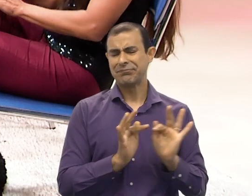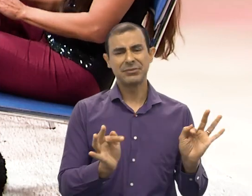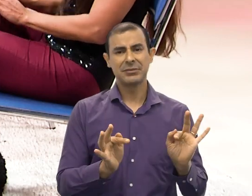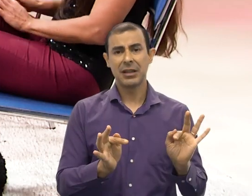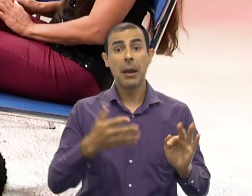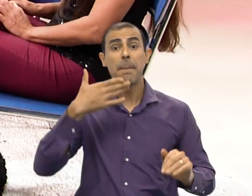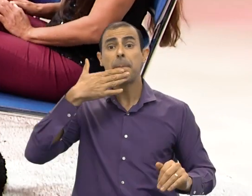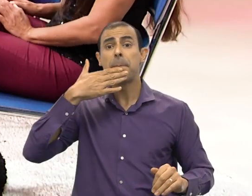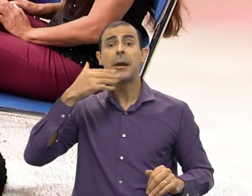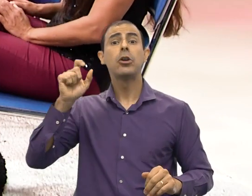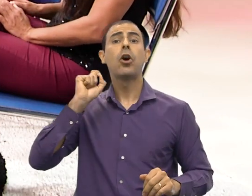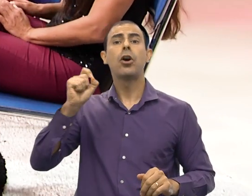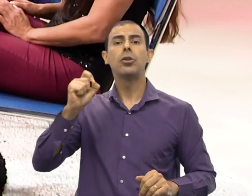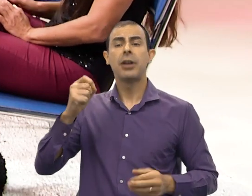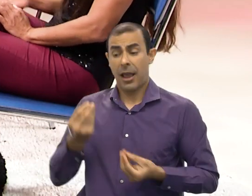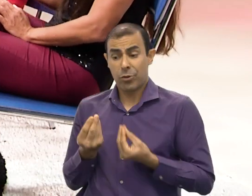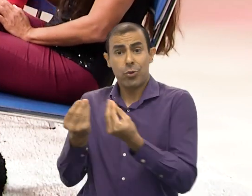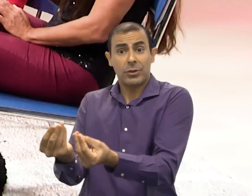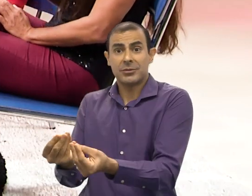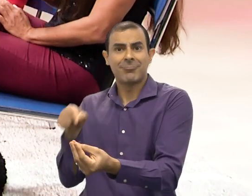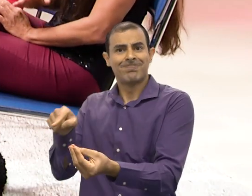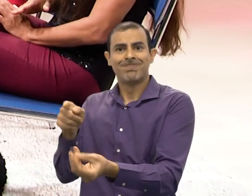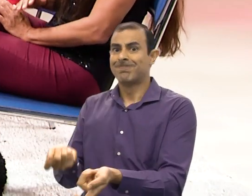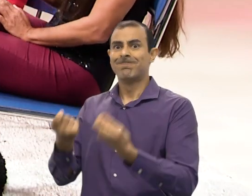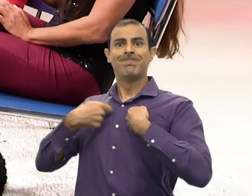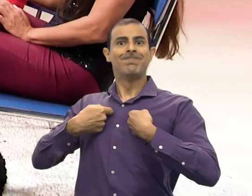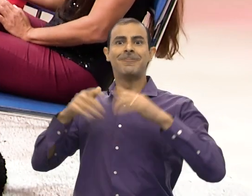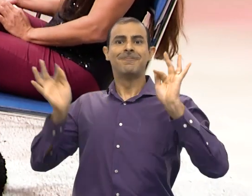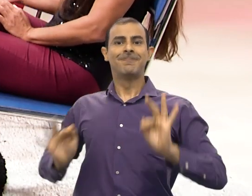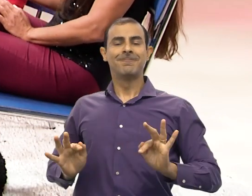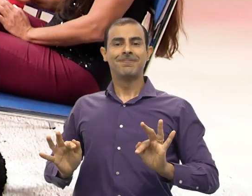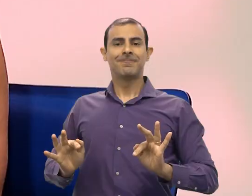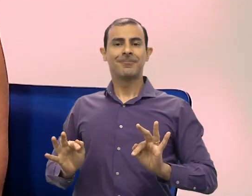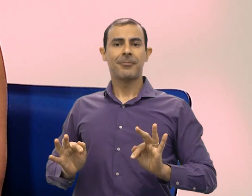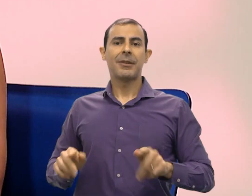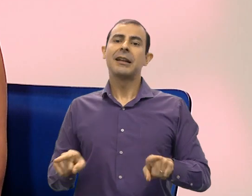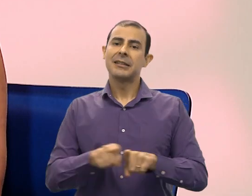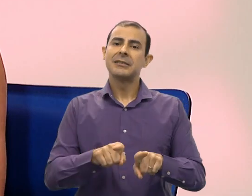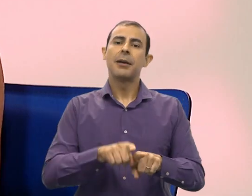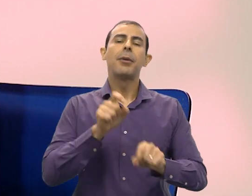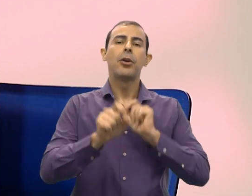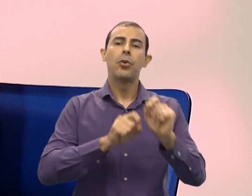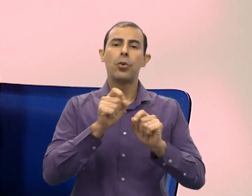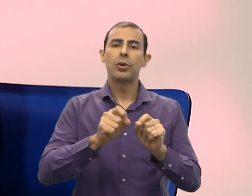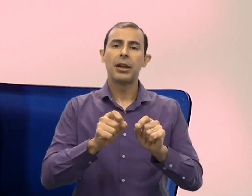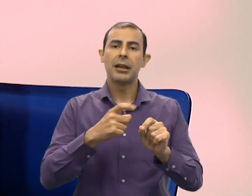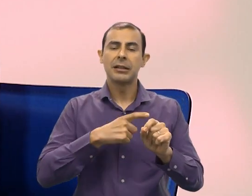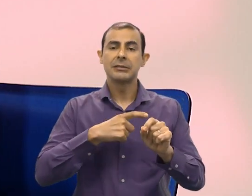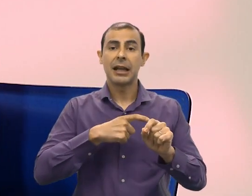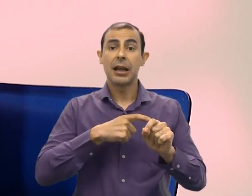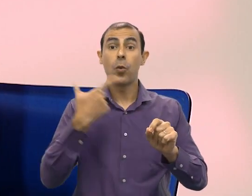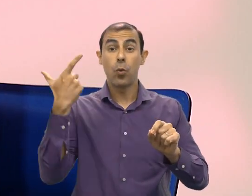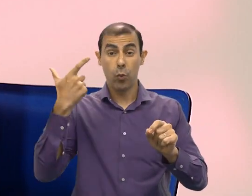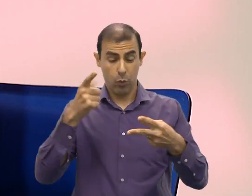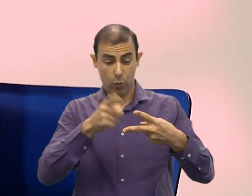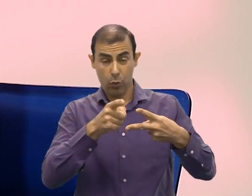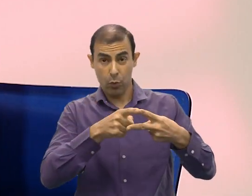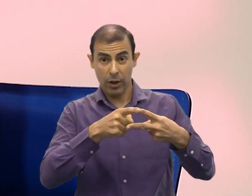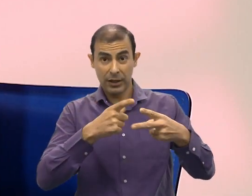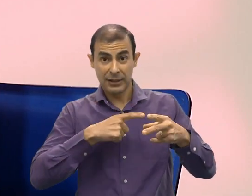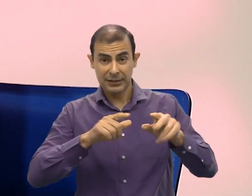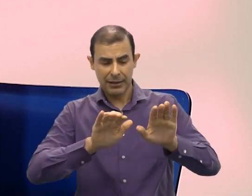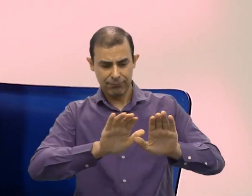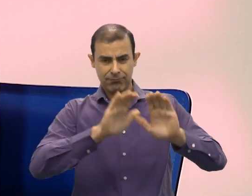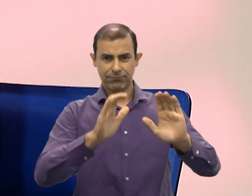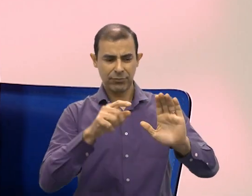comparado, é um estado gripal que você vai estar fazendo. E né? a outra doação, você pode sentir um incômodo na região que fez o furinho